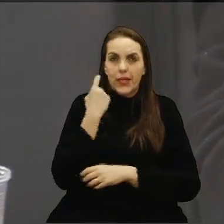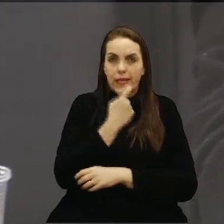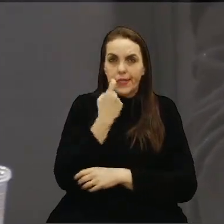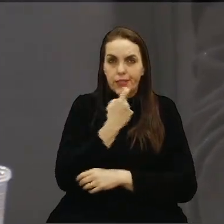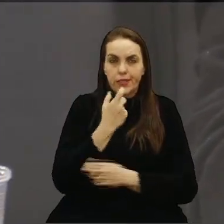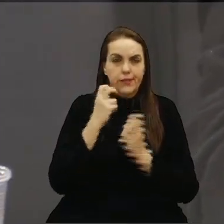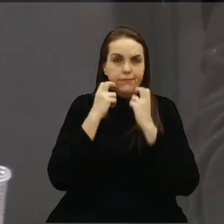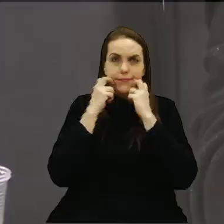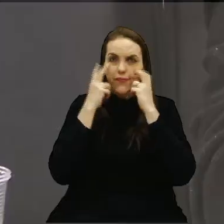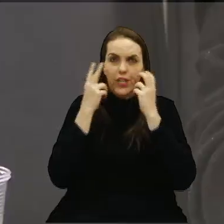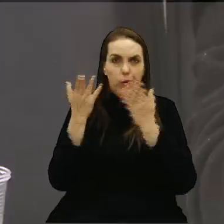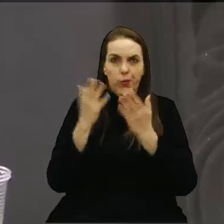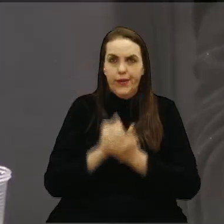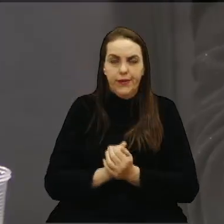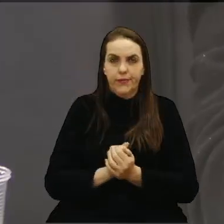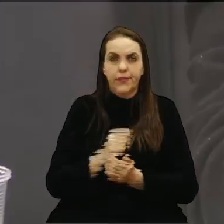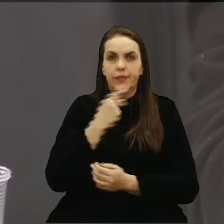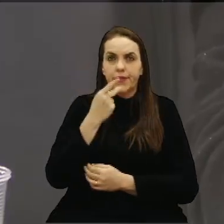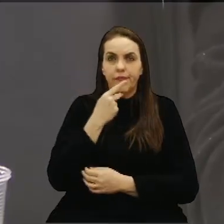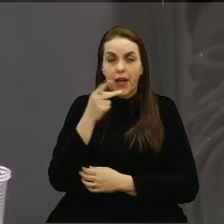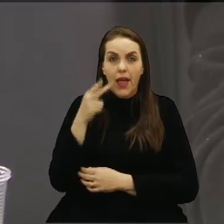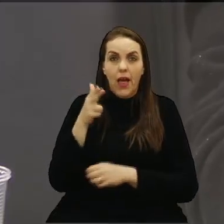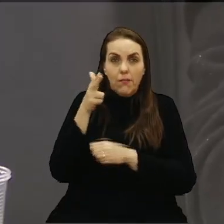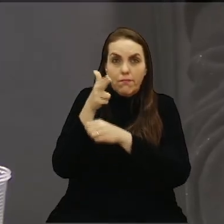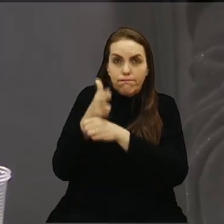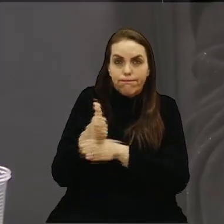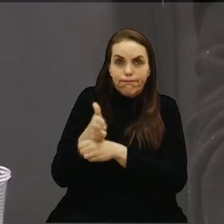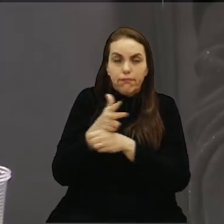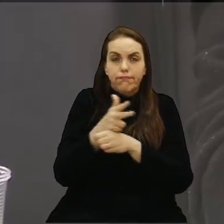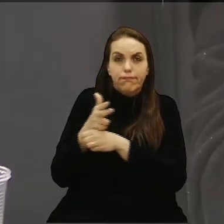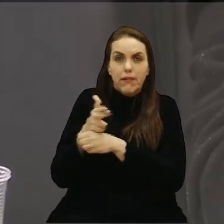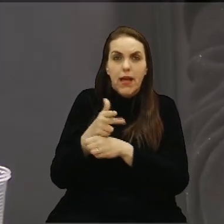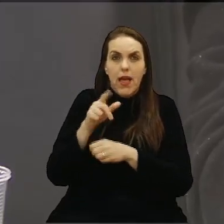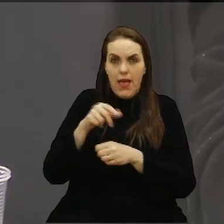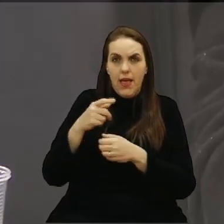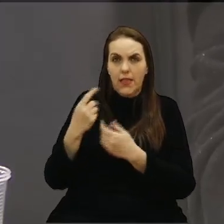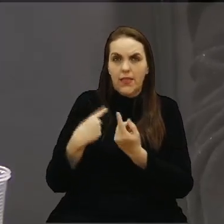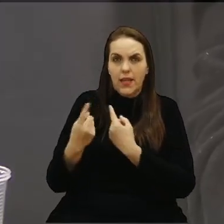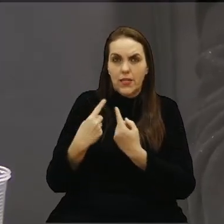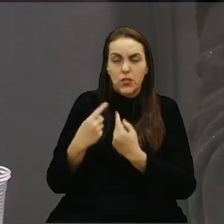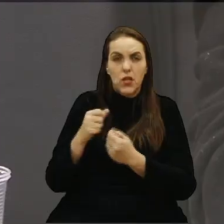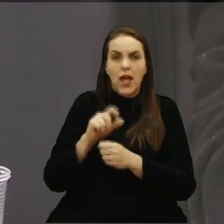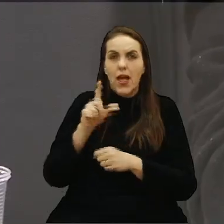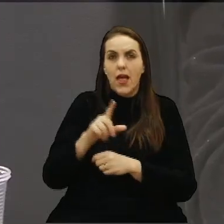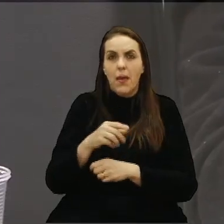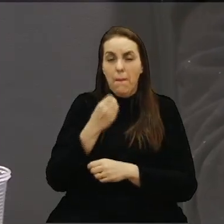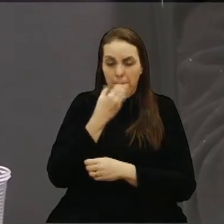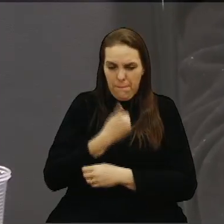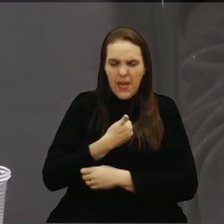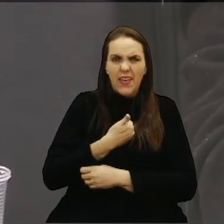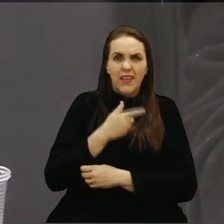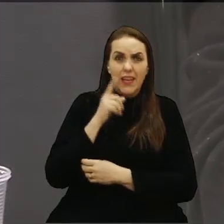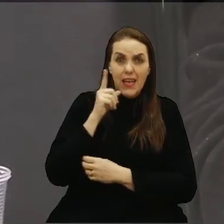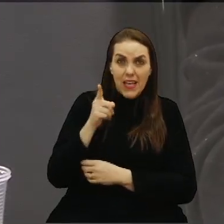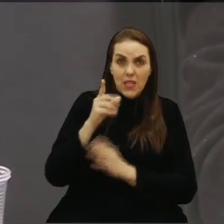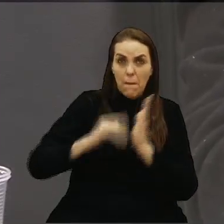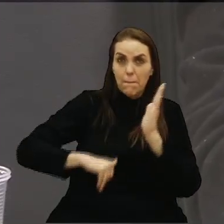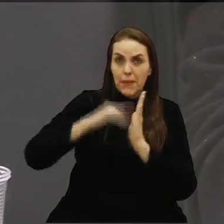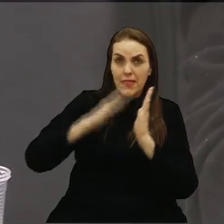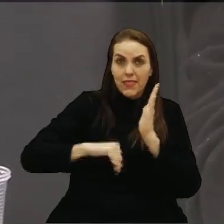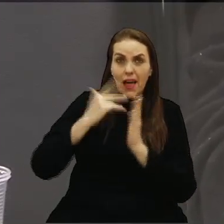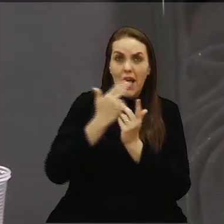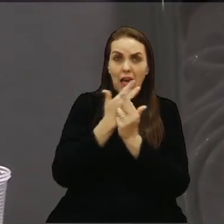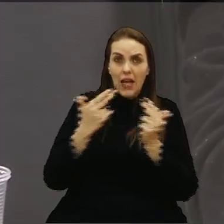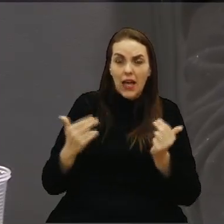ali, a questão quando dizem que o Pardal é para o nosso bem, mando 3 representantes que defender os Pardal e dizer que é para o nosso bem. Isso aí, pintar a parede, fazer